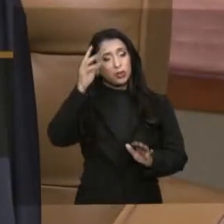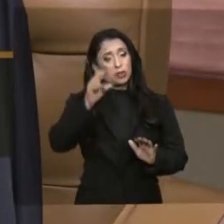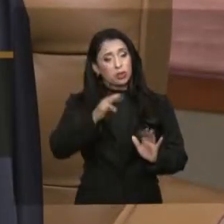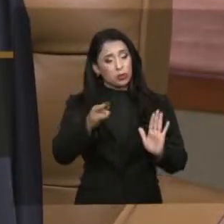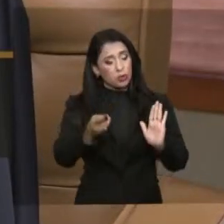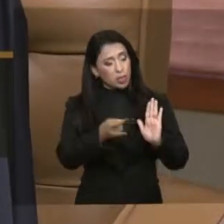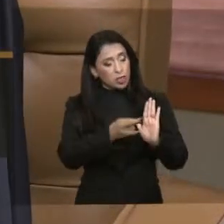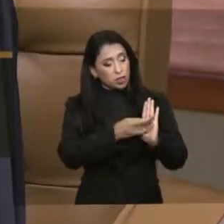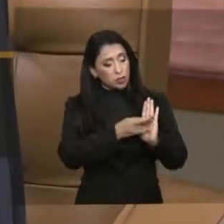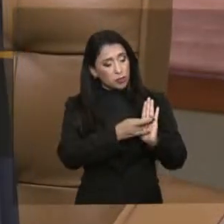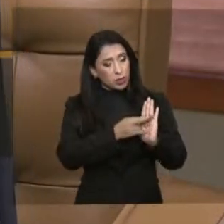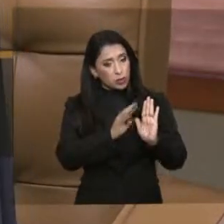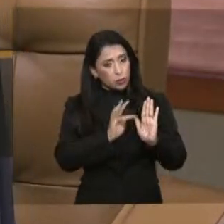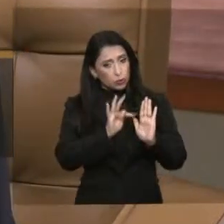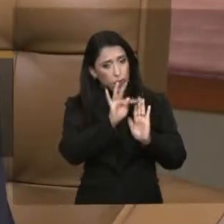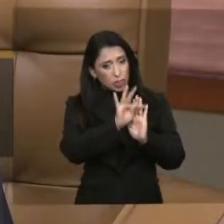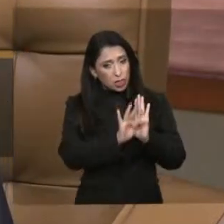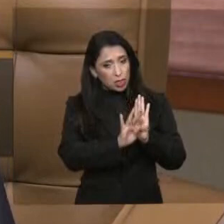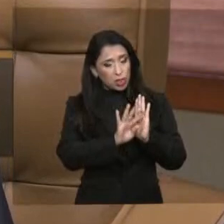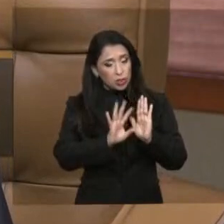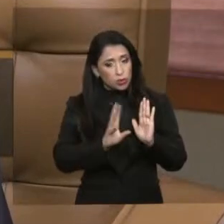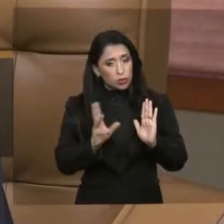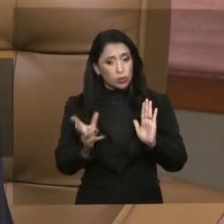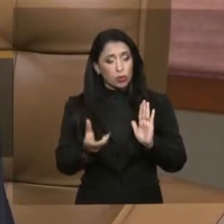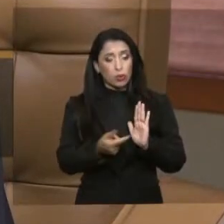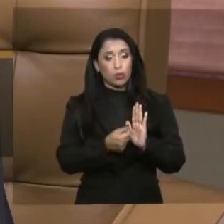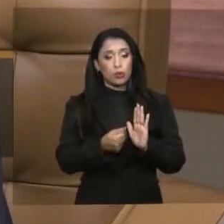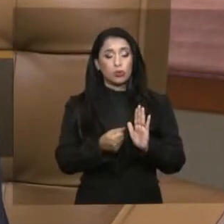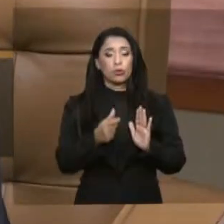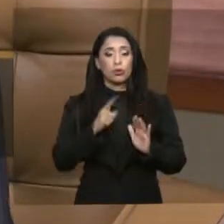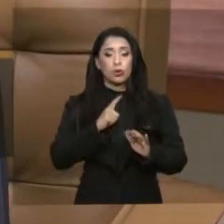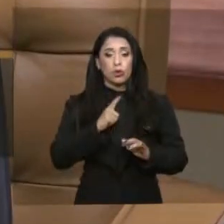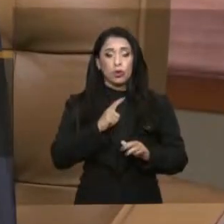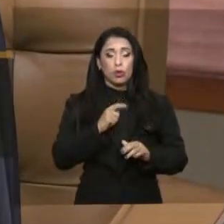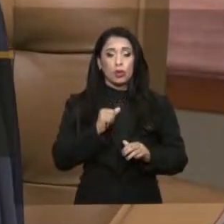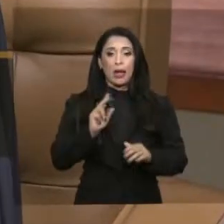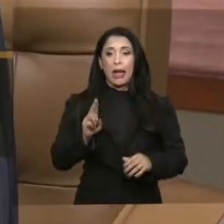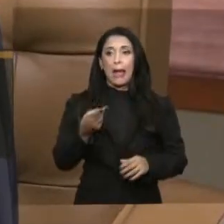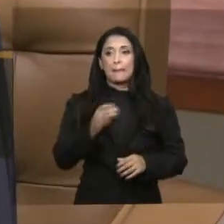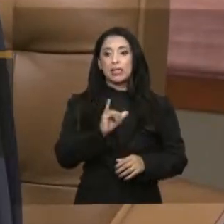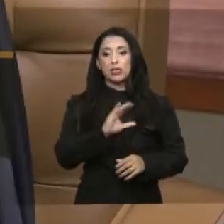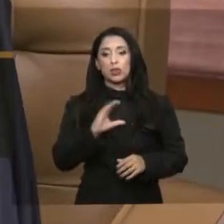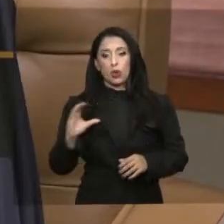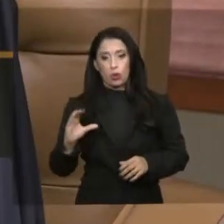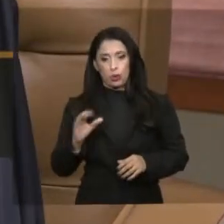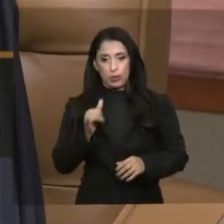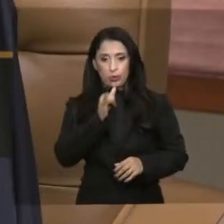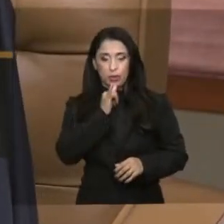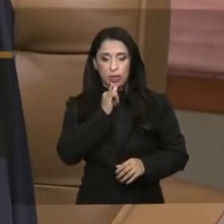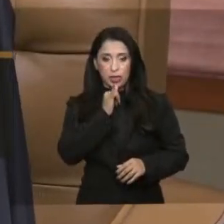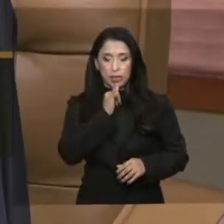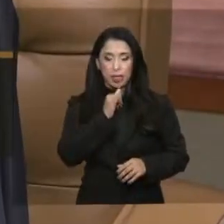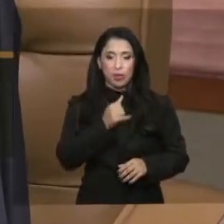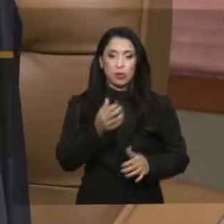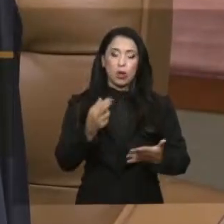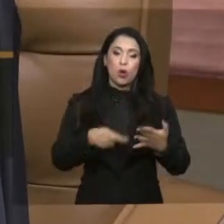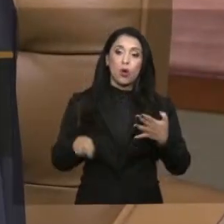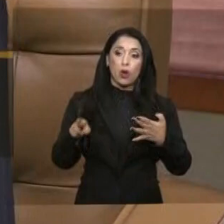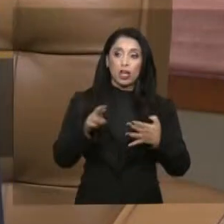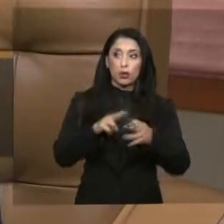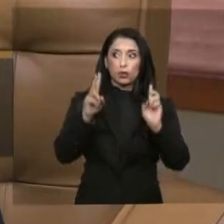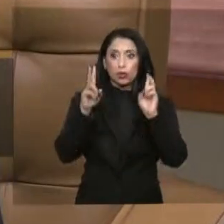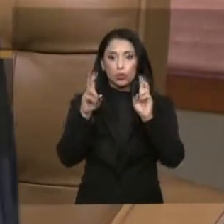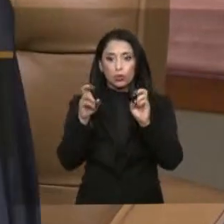regimento interno, quanto a recursos de, quer dizer, habeas corpus e recursos em matéria